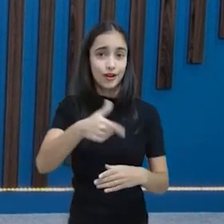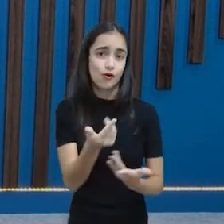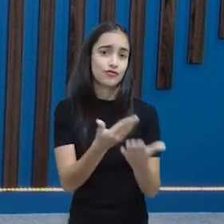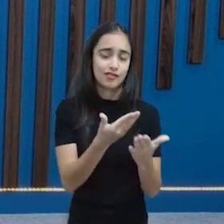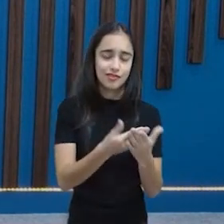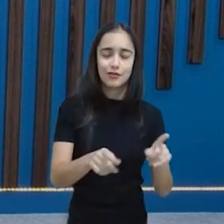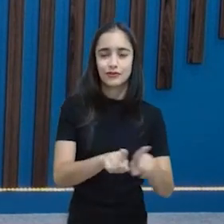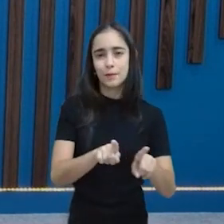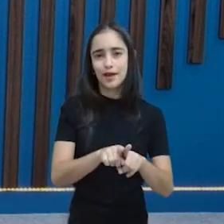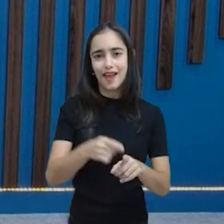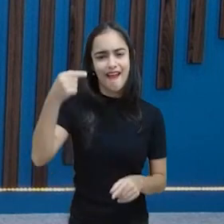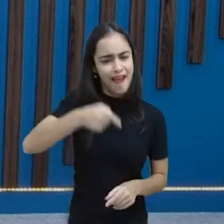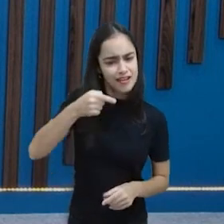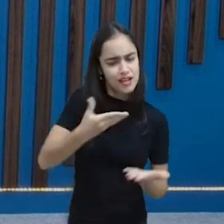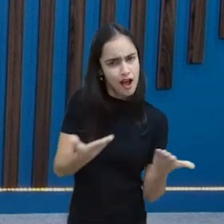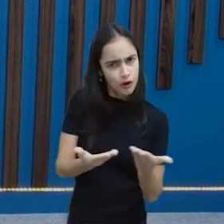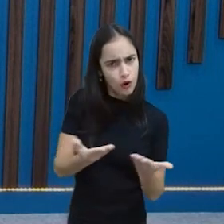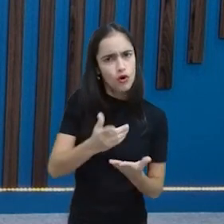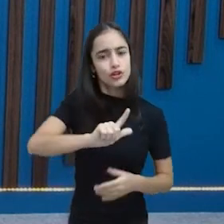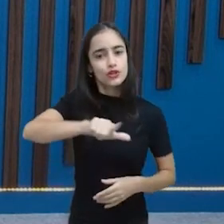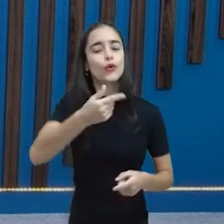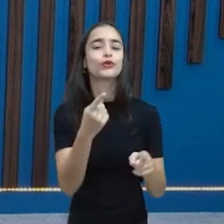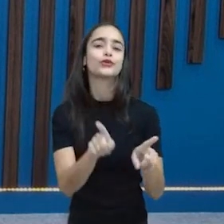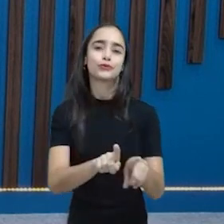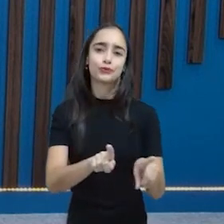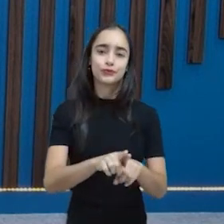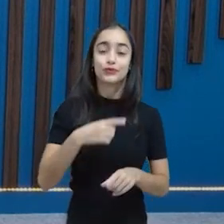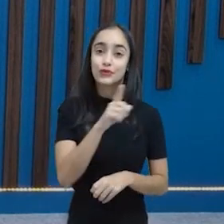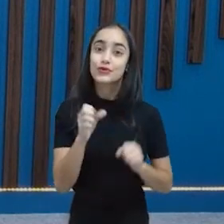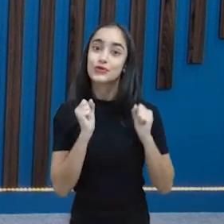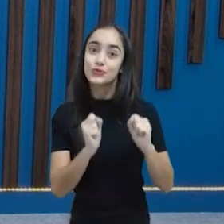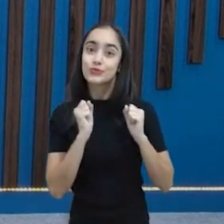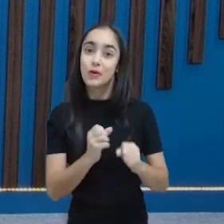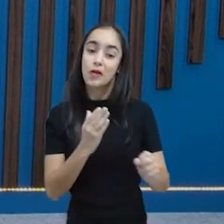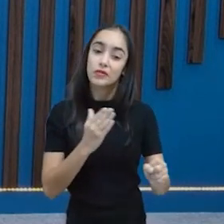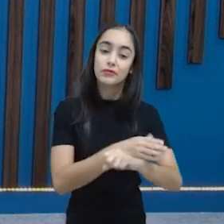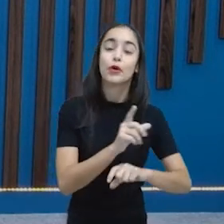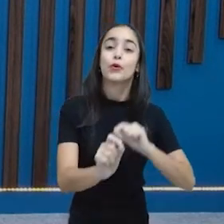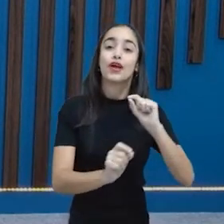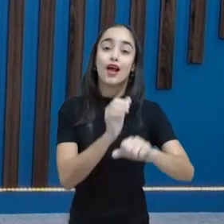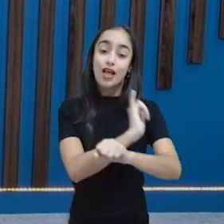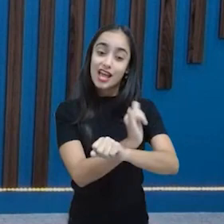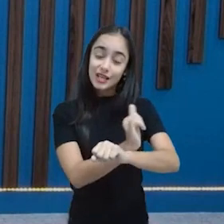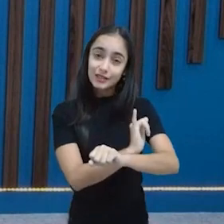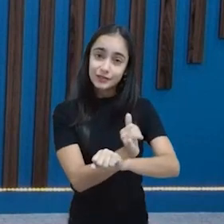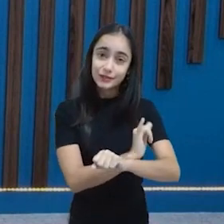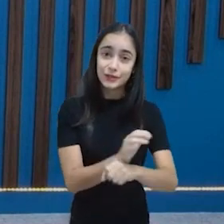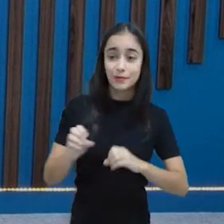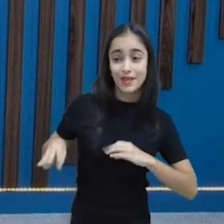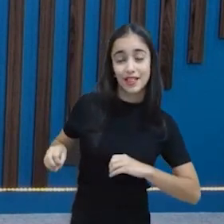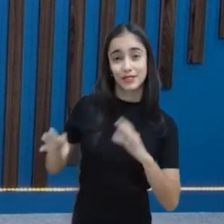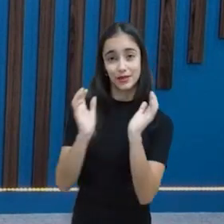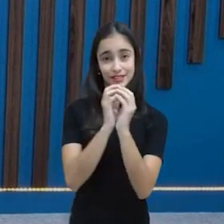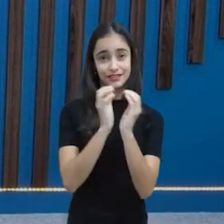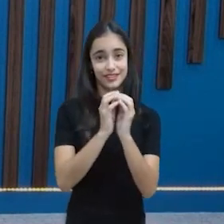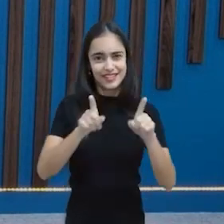playlist lá com todos os componentes curriculares. Você pode acessar o canal do YouTube do Educa Recife. E lá